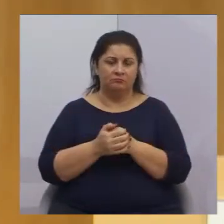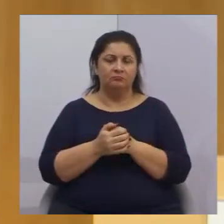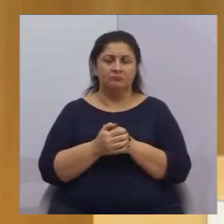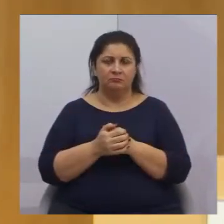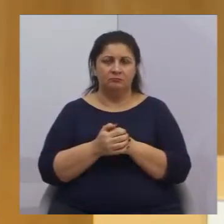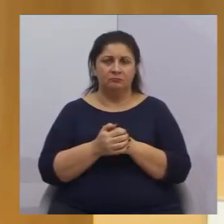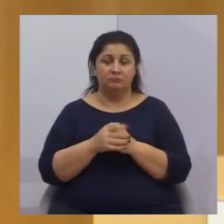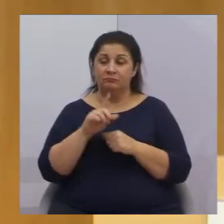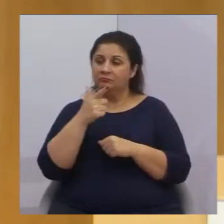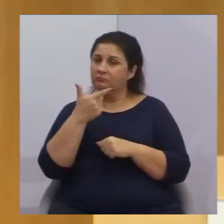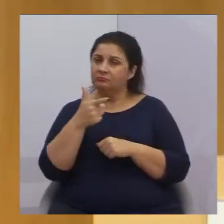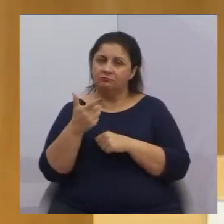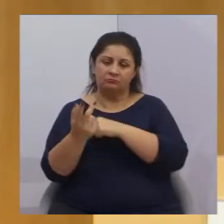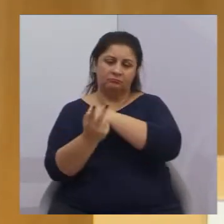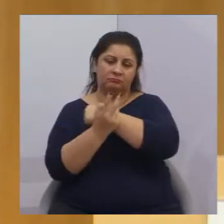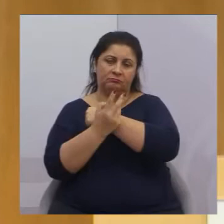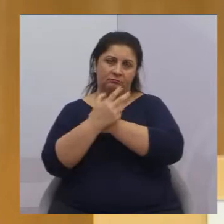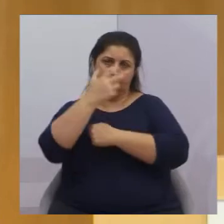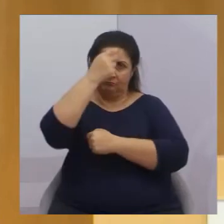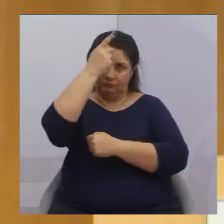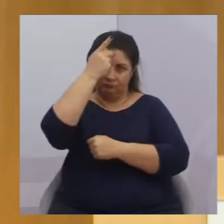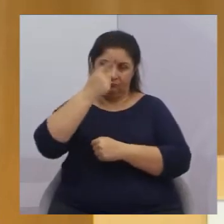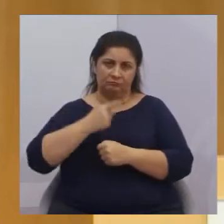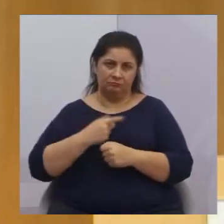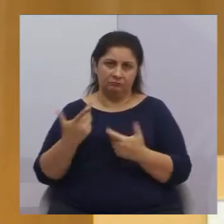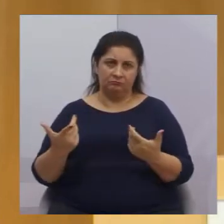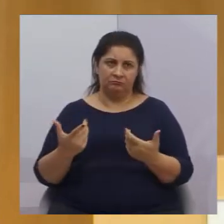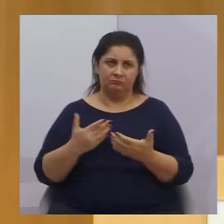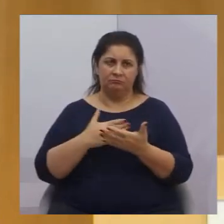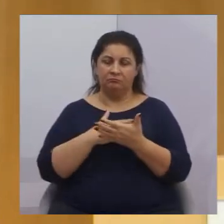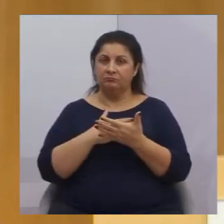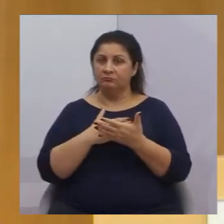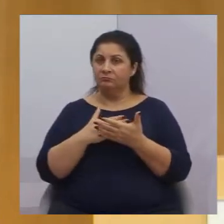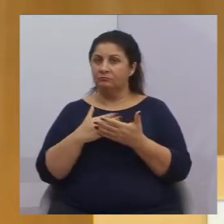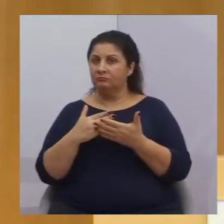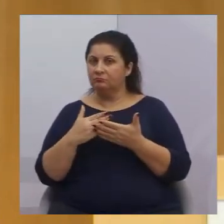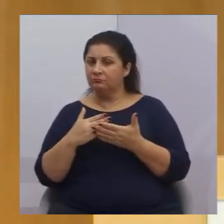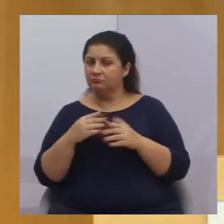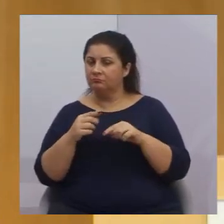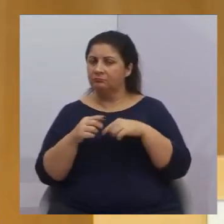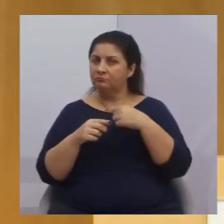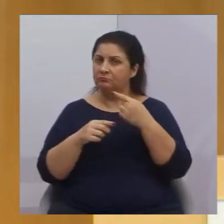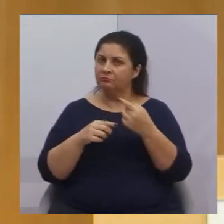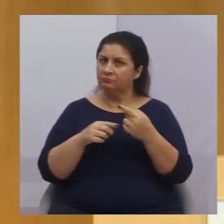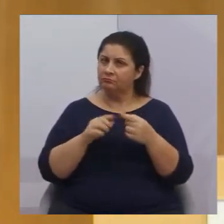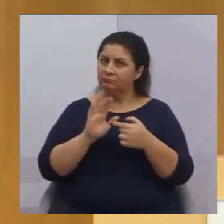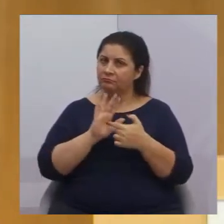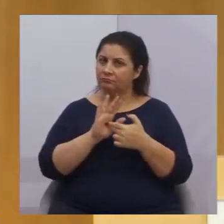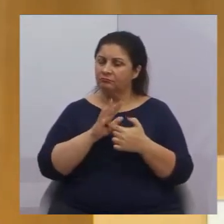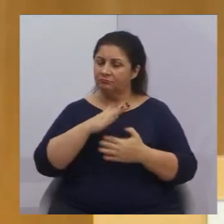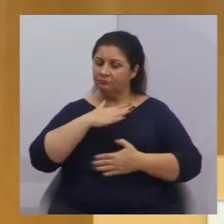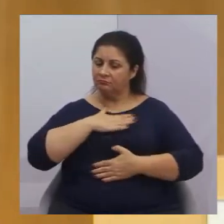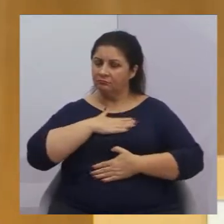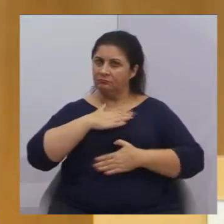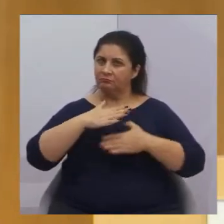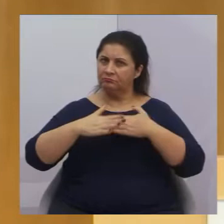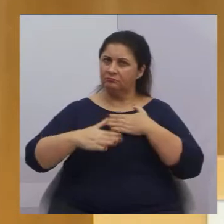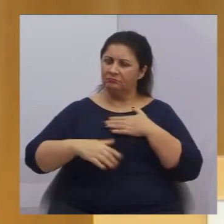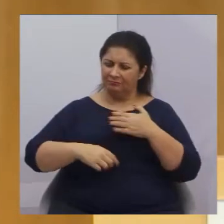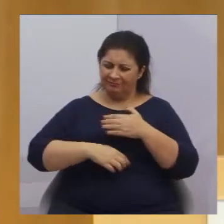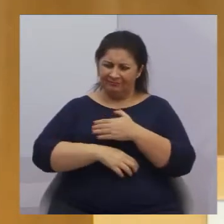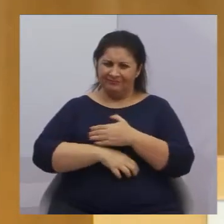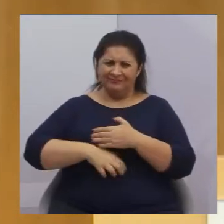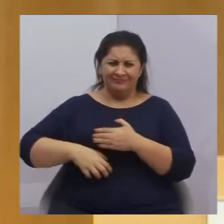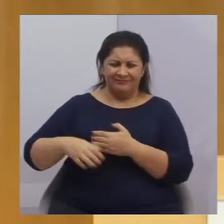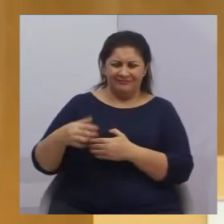de cuidar de si própria. Isso vai evoluindo, começam a aparecer os primeiros sintomas físicos, dor de estômago,